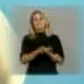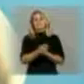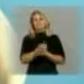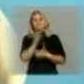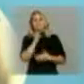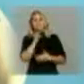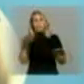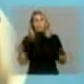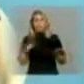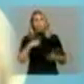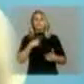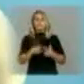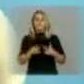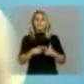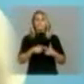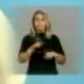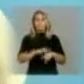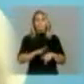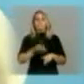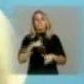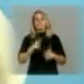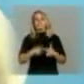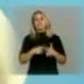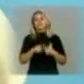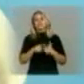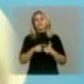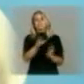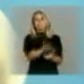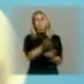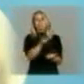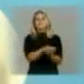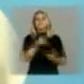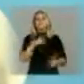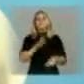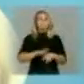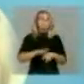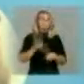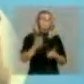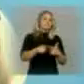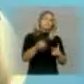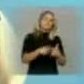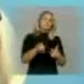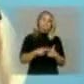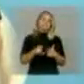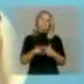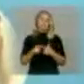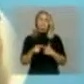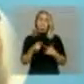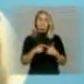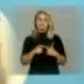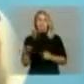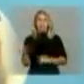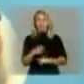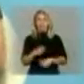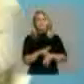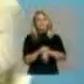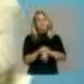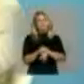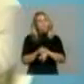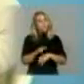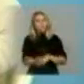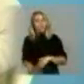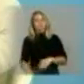de Hanseníase em criança é o estado de Pernambuco. Quase 10% a 12% de casos novos em criança. E já tem